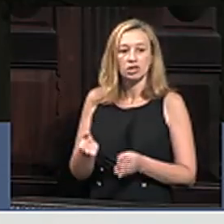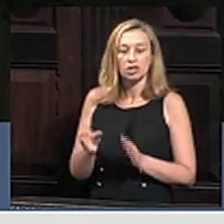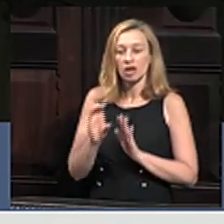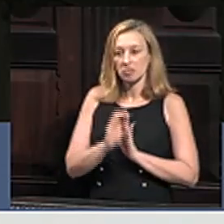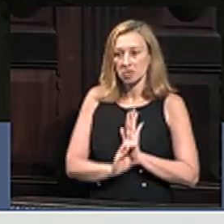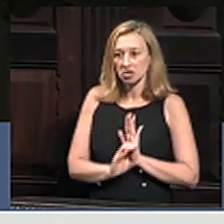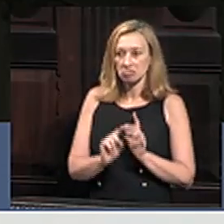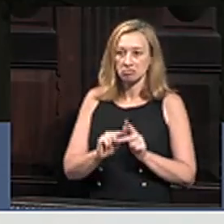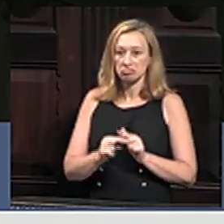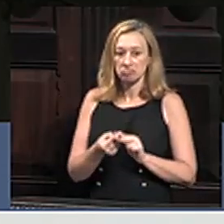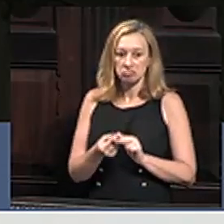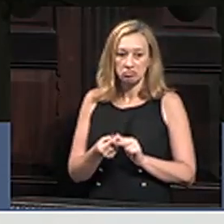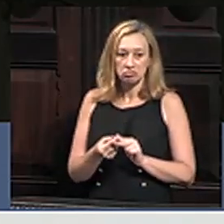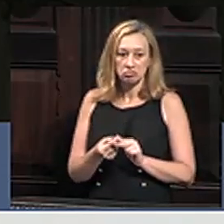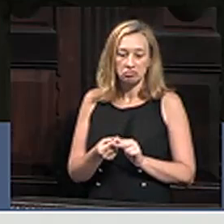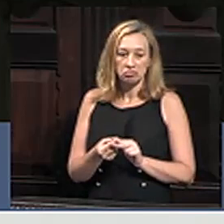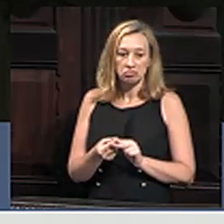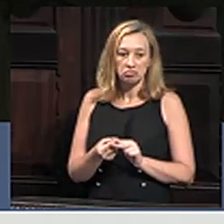modificativa,